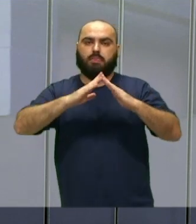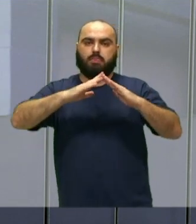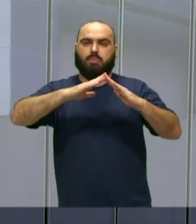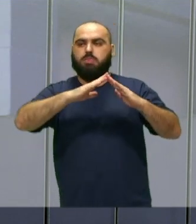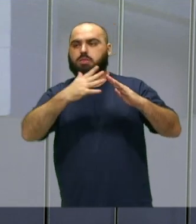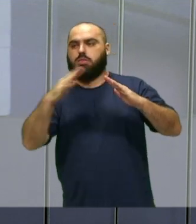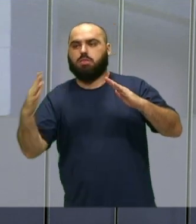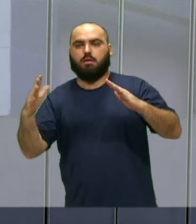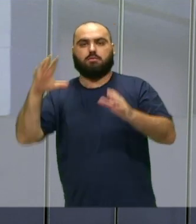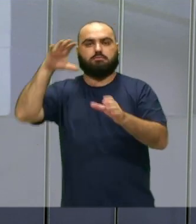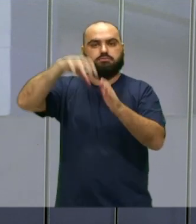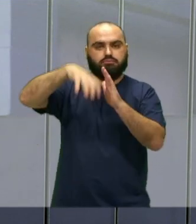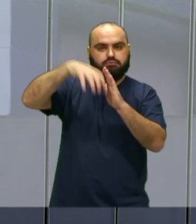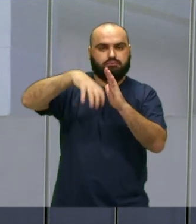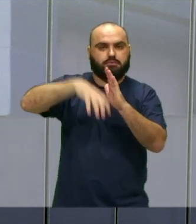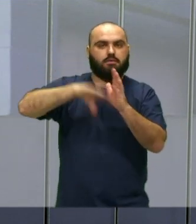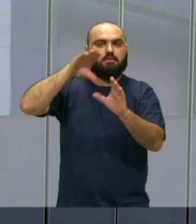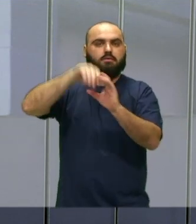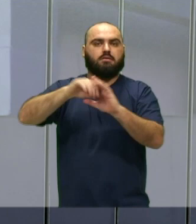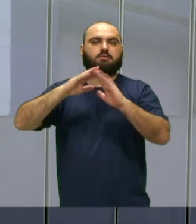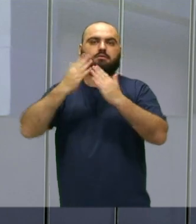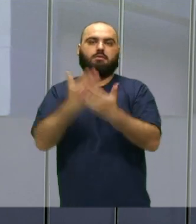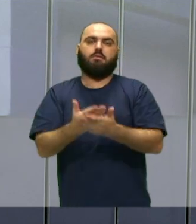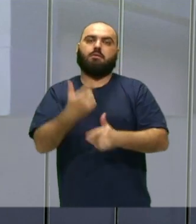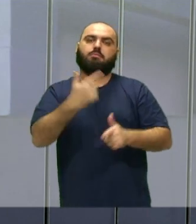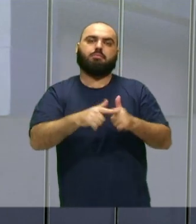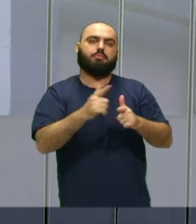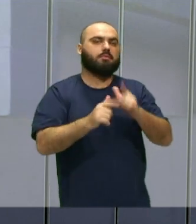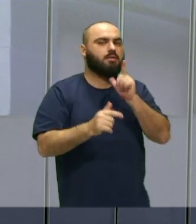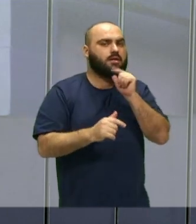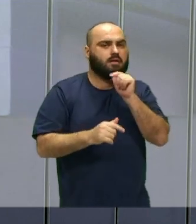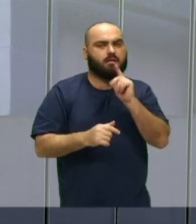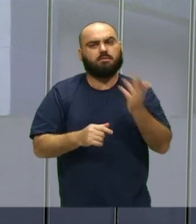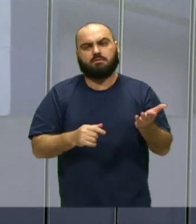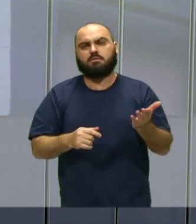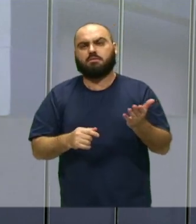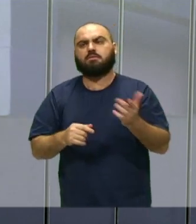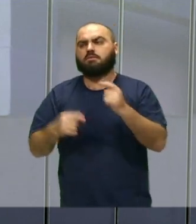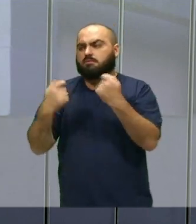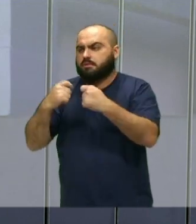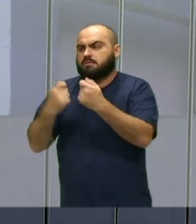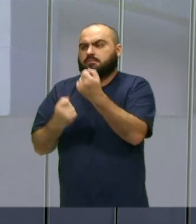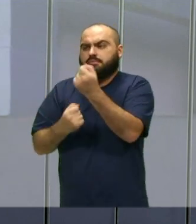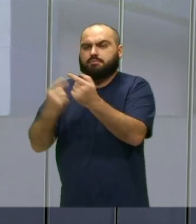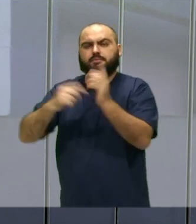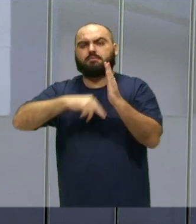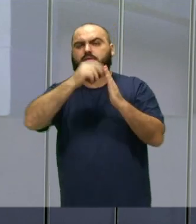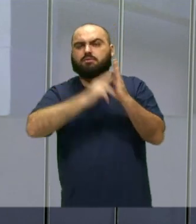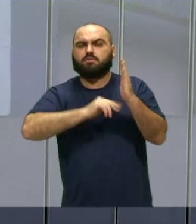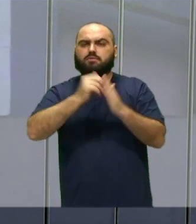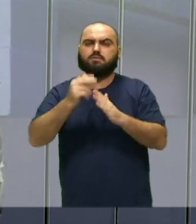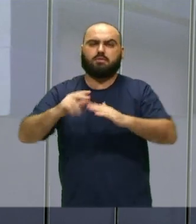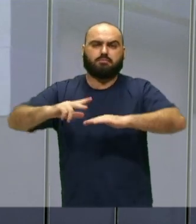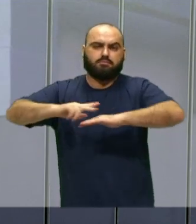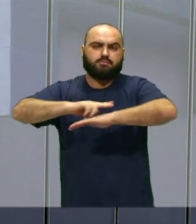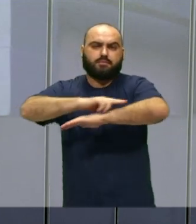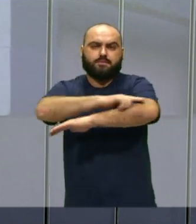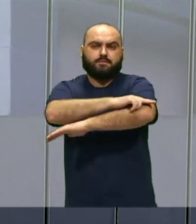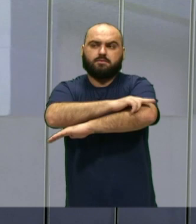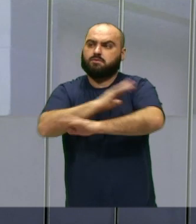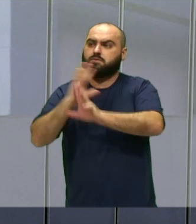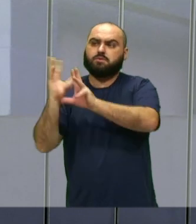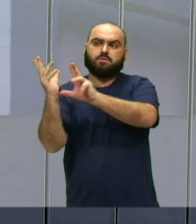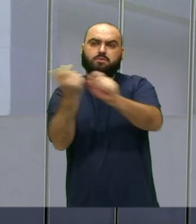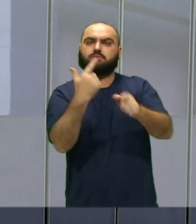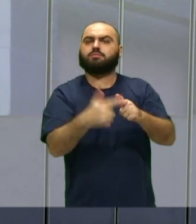das escolas, né? Problemas hidráulicos, fora aquelas coisinhas ou outras que precisam ser feitas, a pintura, a roçagem, tem de tudo.